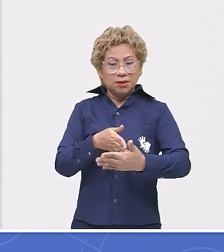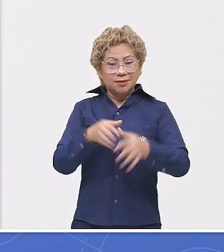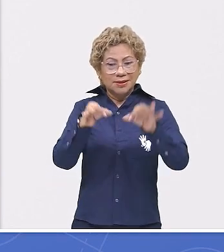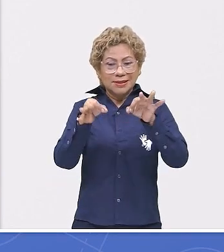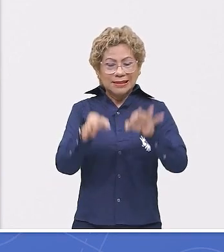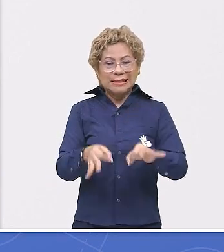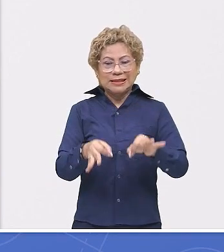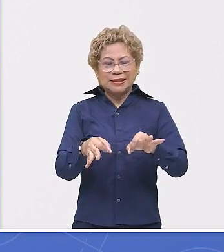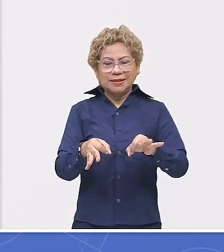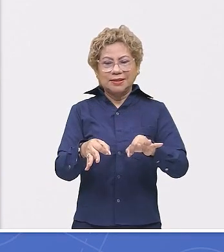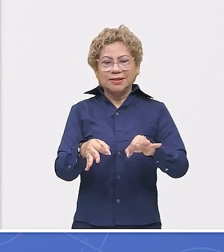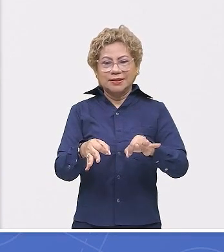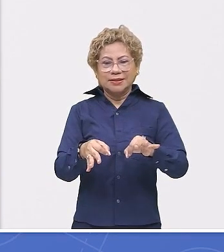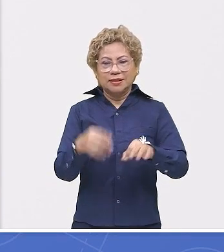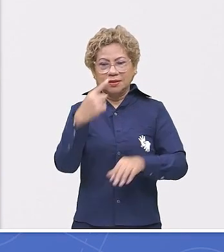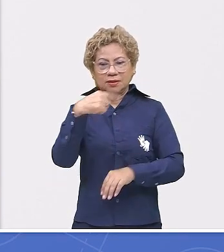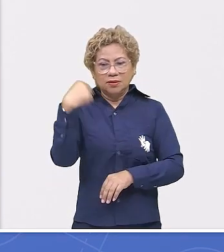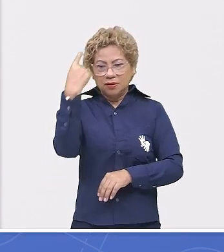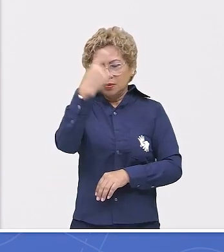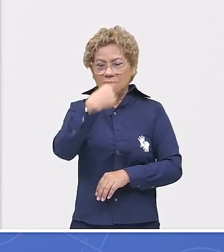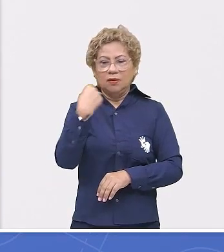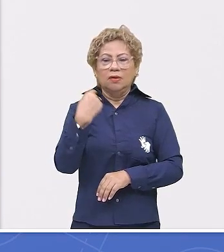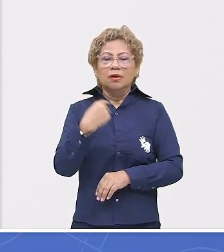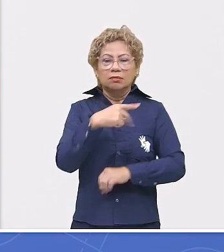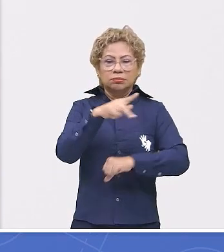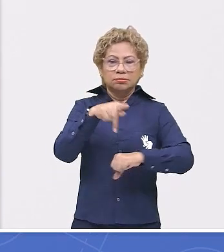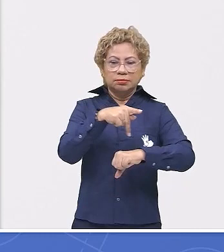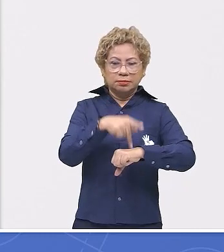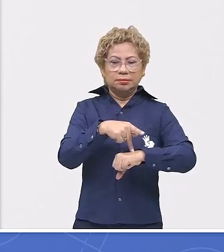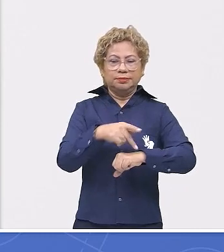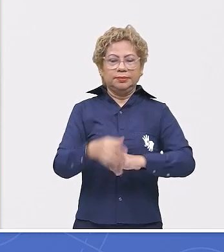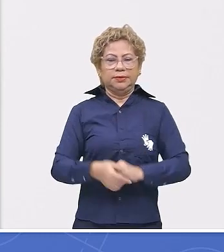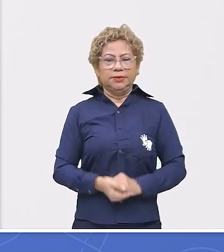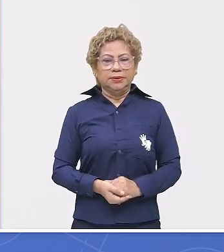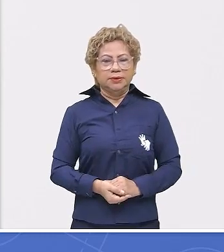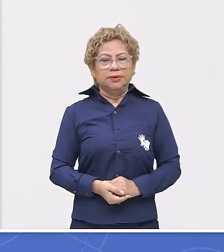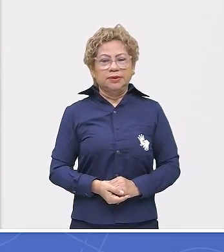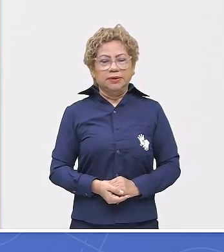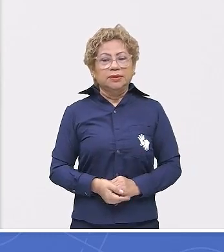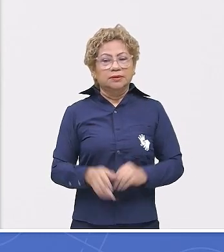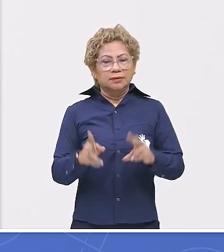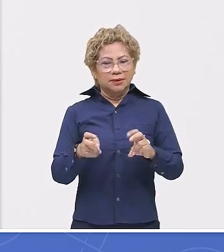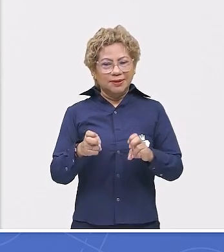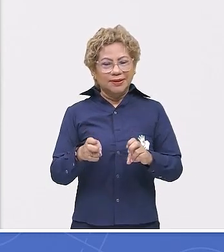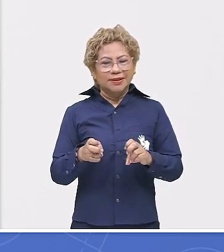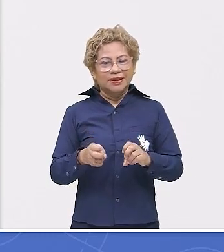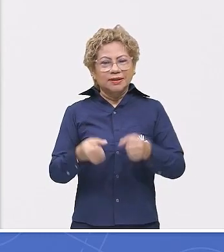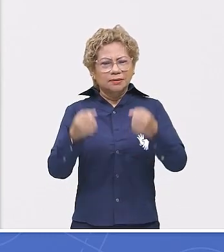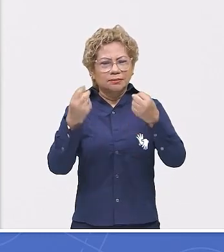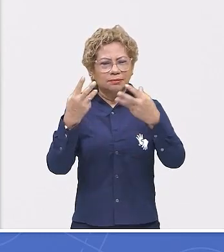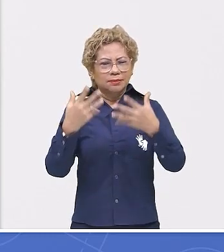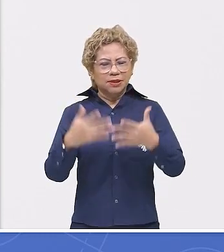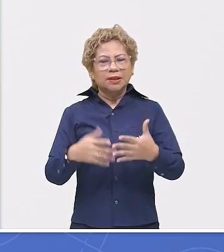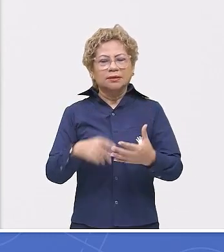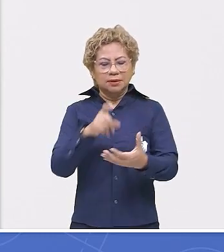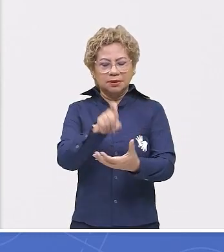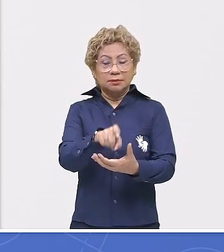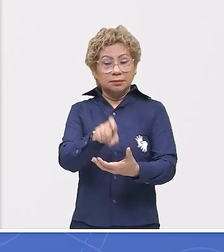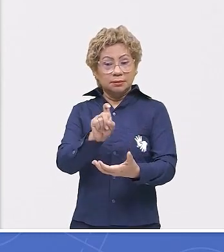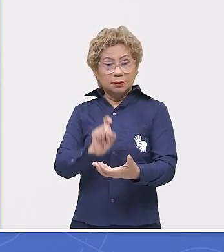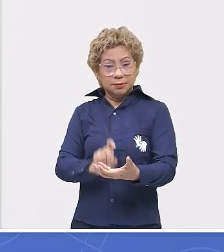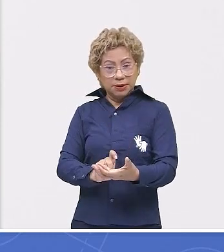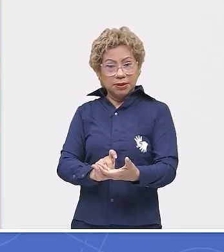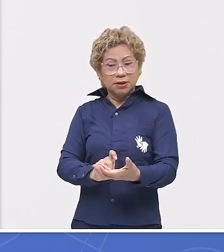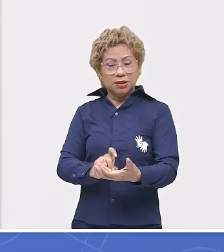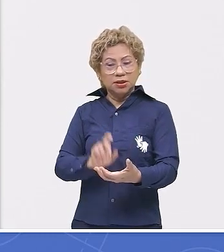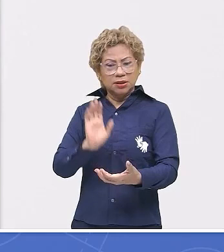Mas, tendo o meridiano de Greenwich como marco principal que a gente observa, que é nos dado aqui, no caso,